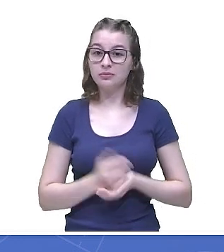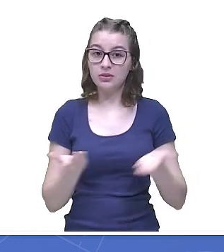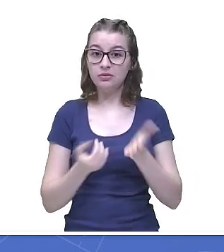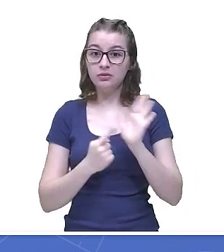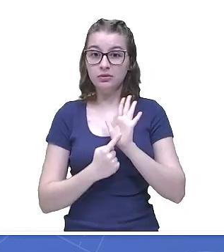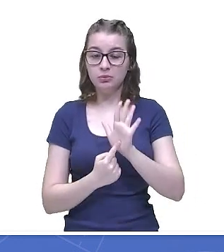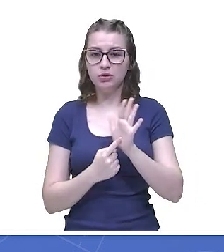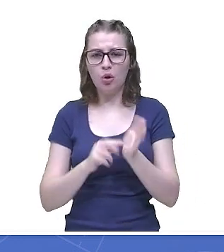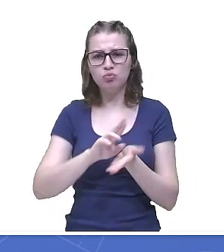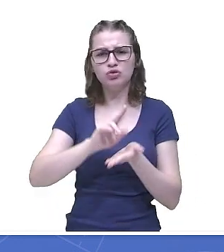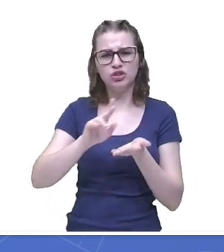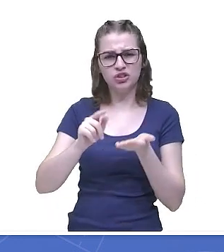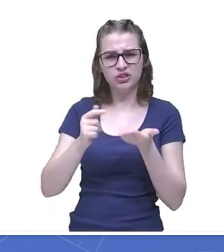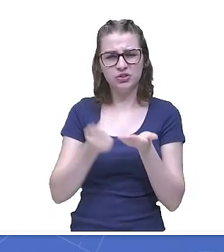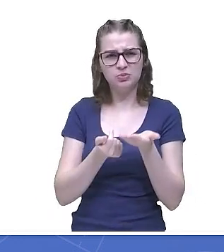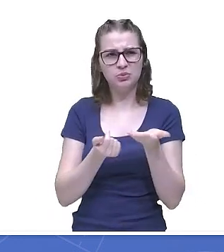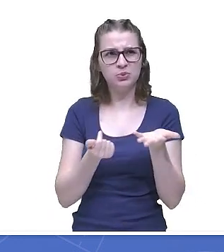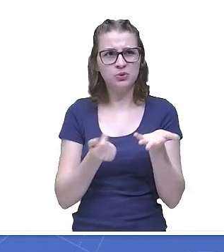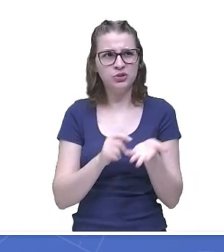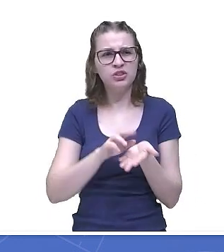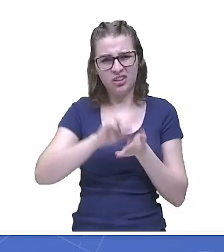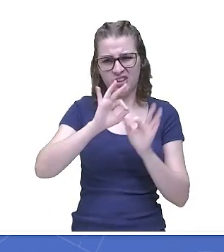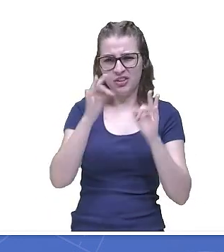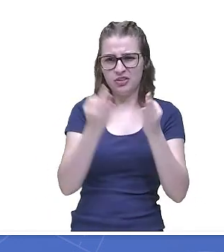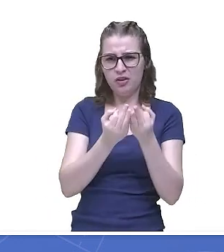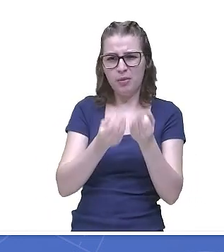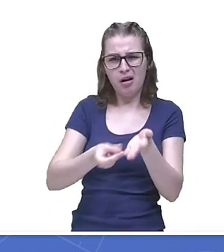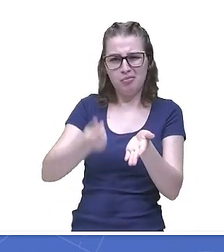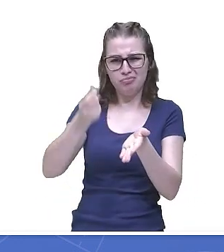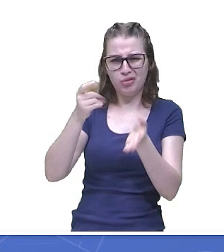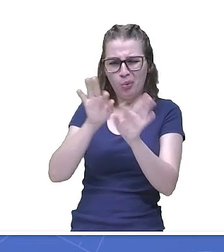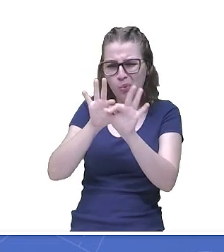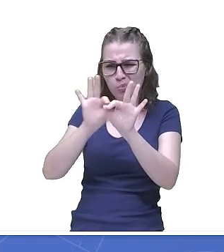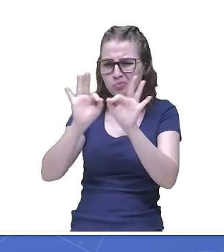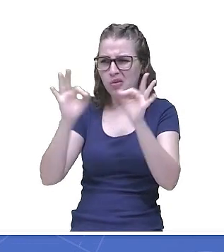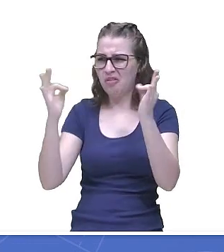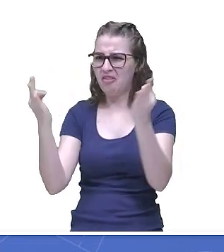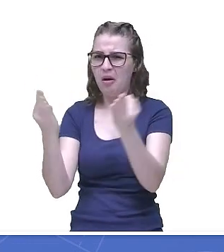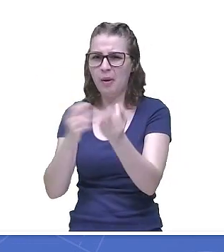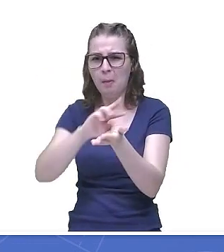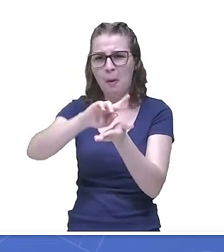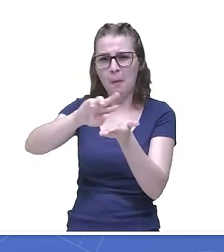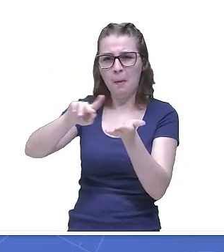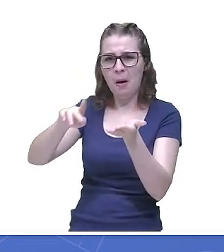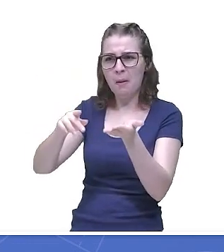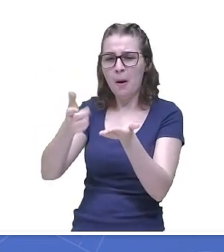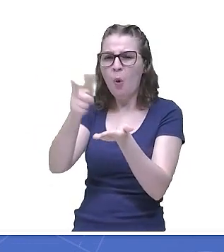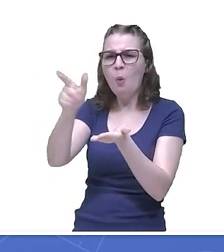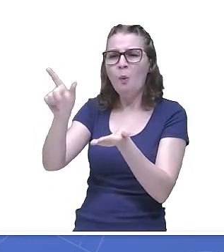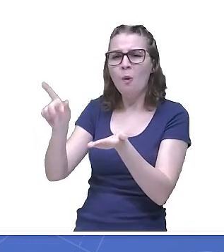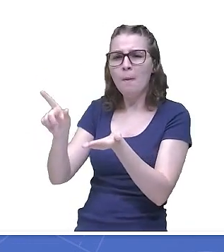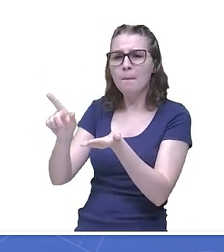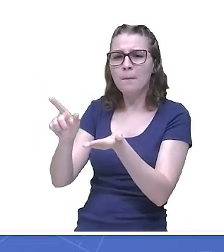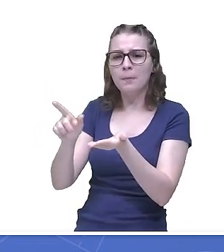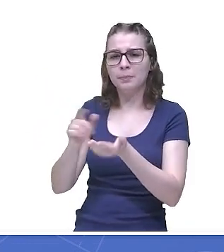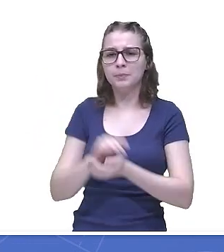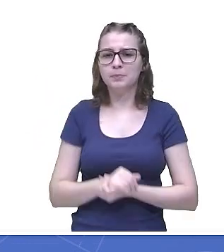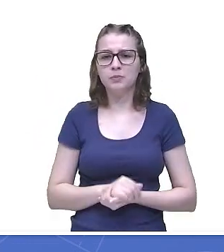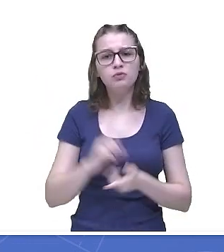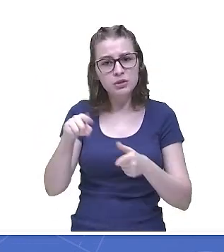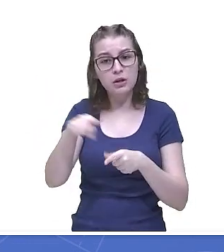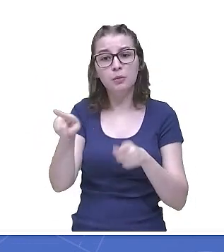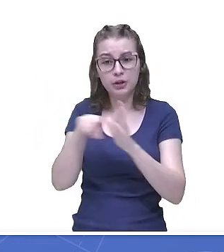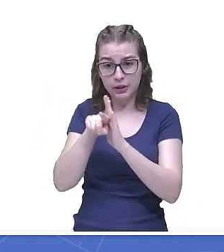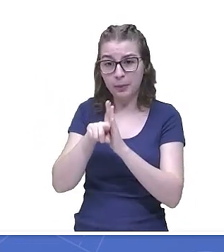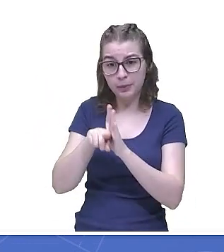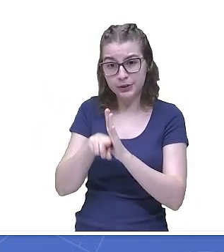mas existem outros, né, que nós não deu tempo de trazer todos aqui, certo? Muito bem, agora vamos para